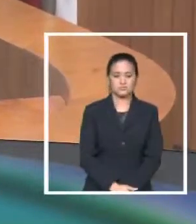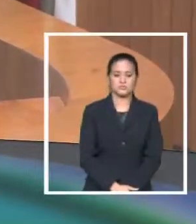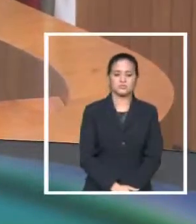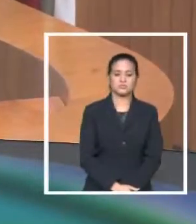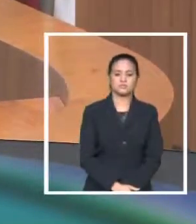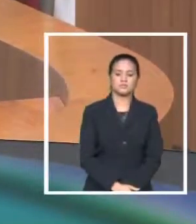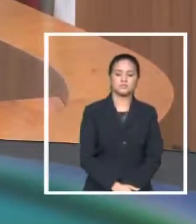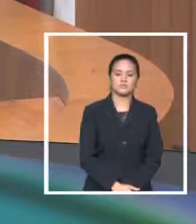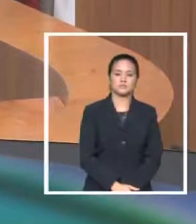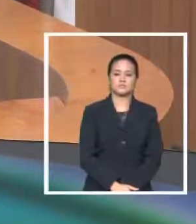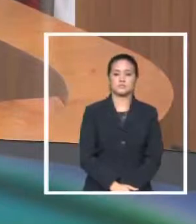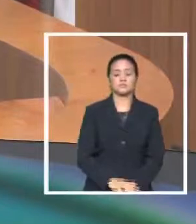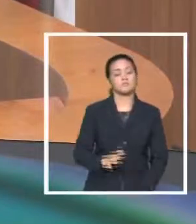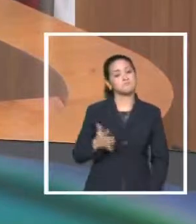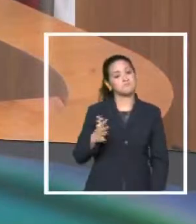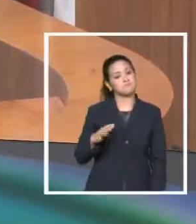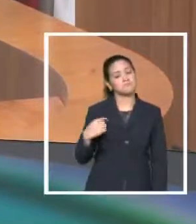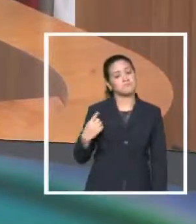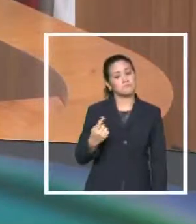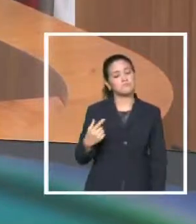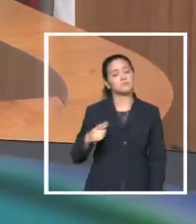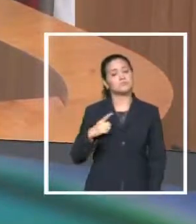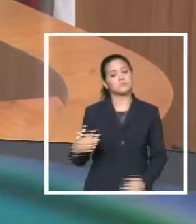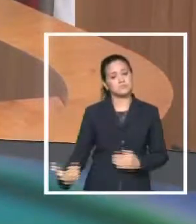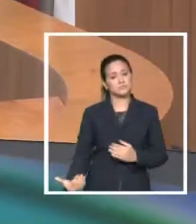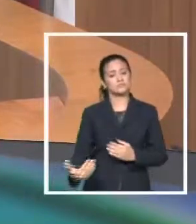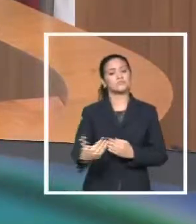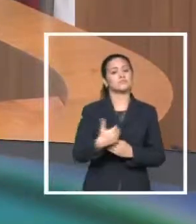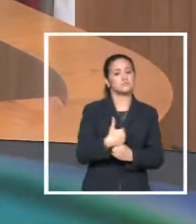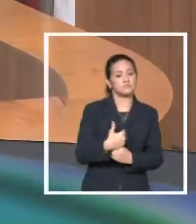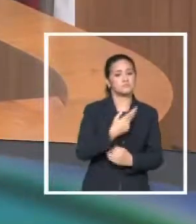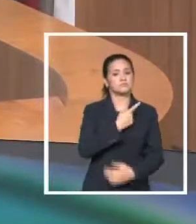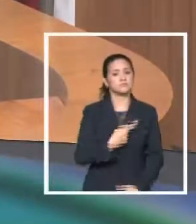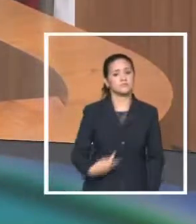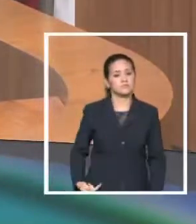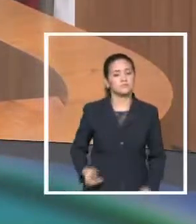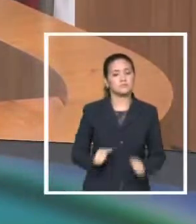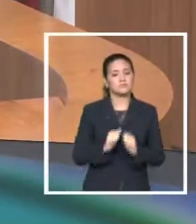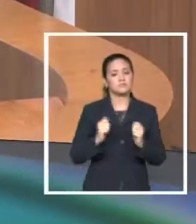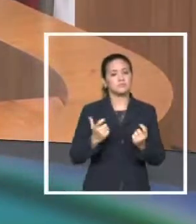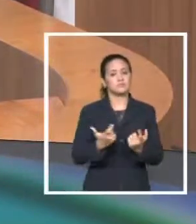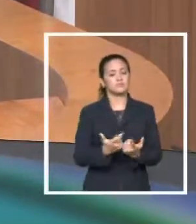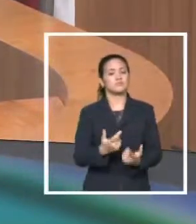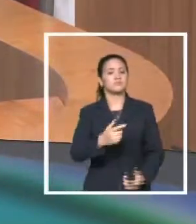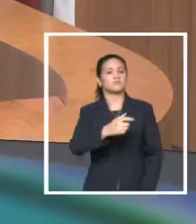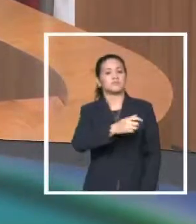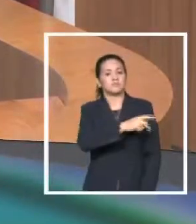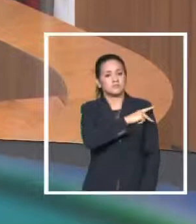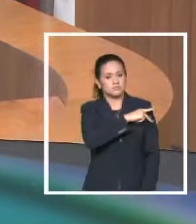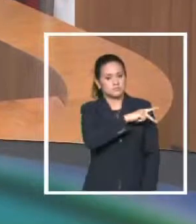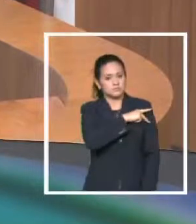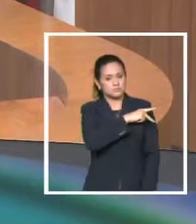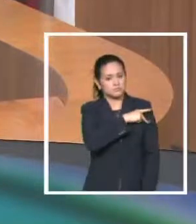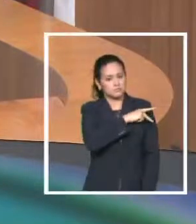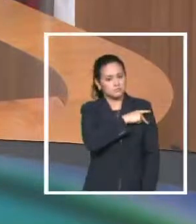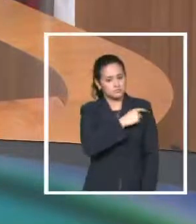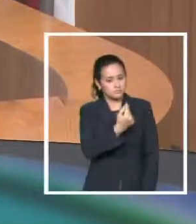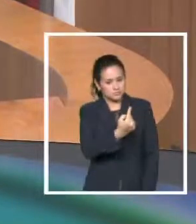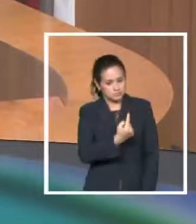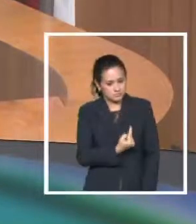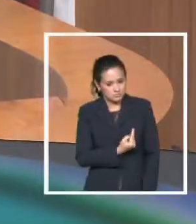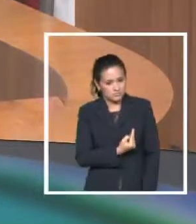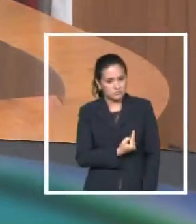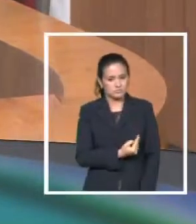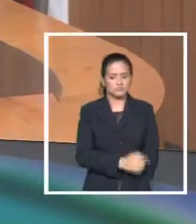nós provavelmente teremos a visita do presidente da Assembleia Legislativa do Piauí aqui no Maranhão. Era sobre esse assunto